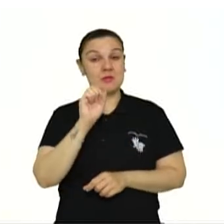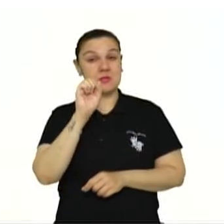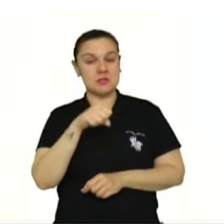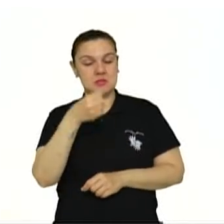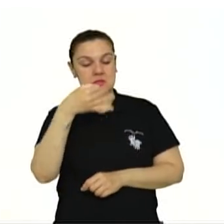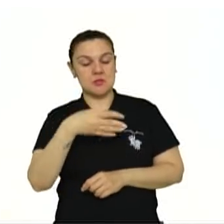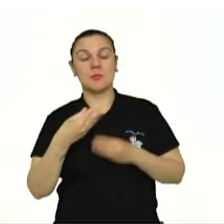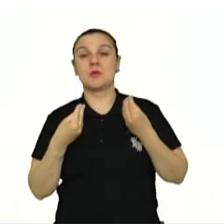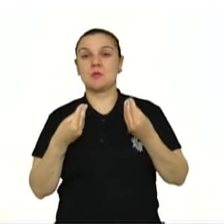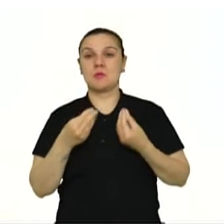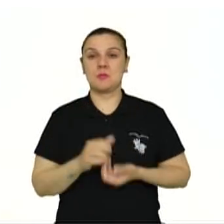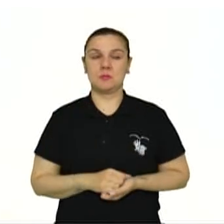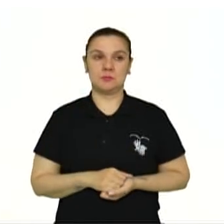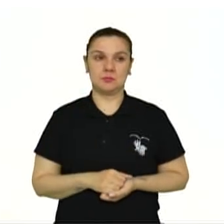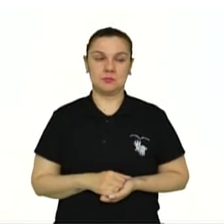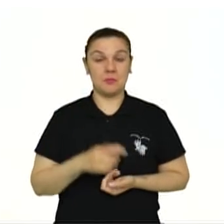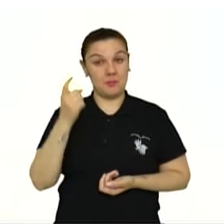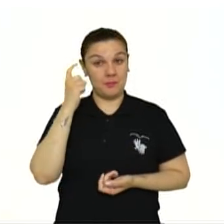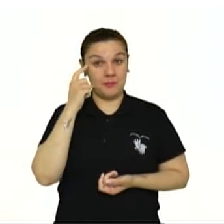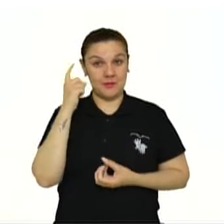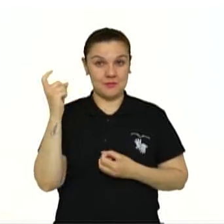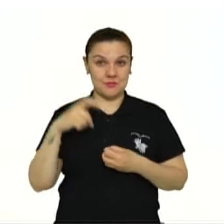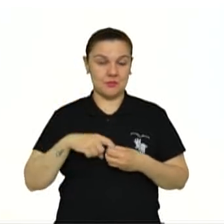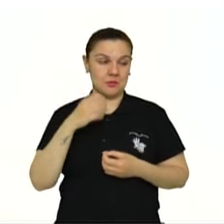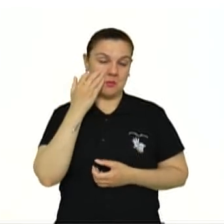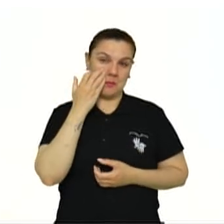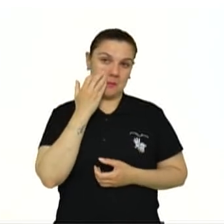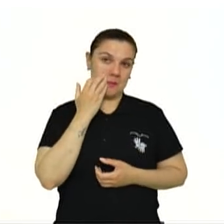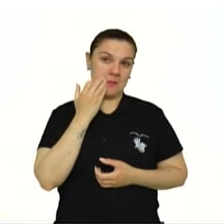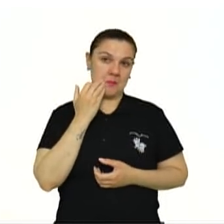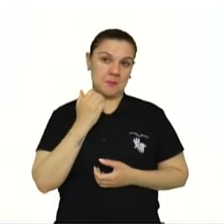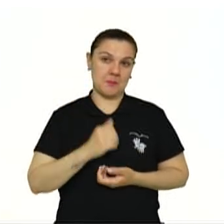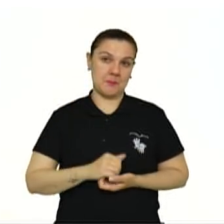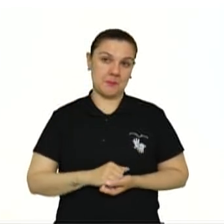sim, explique como. Pensa um pouquinho e já voltamos.